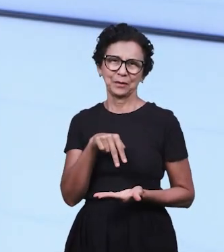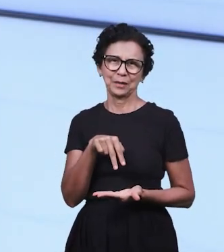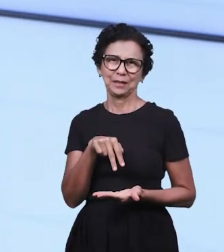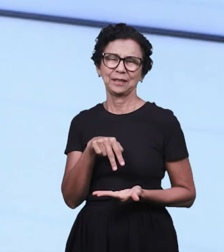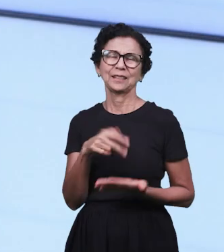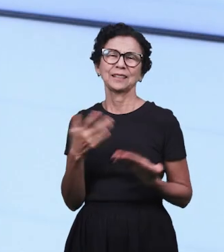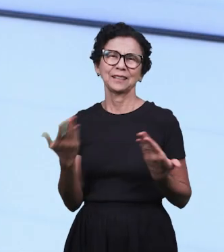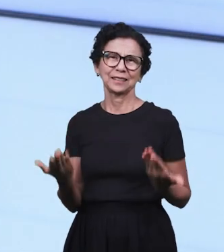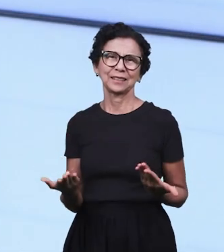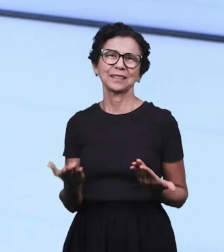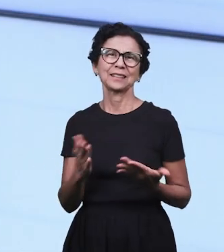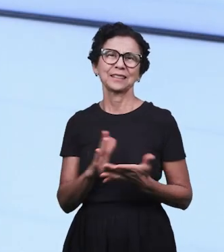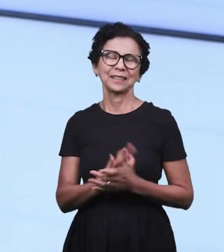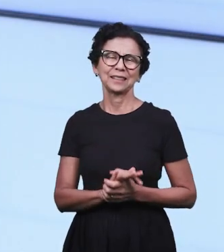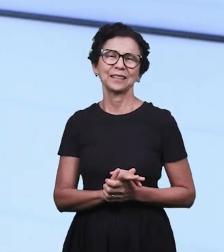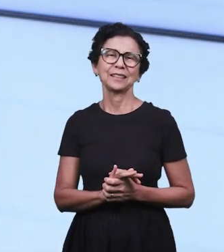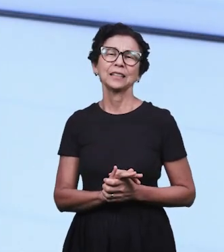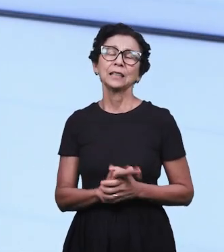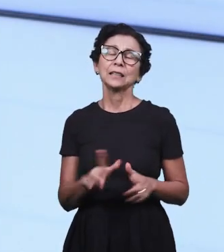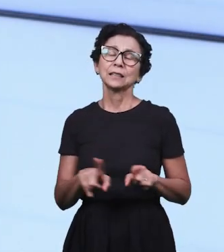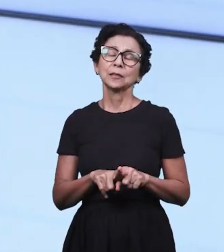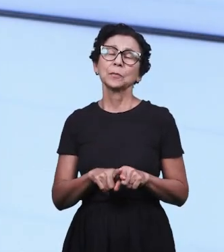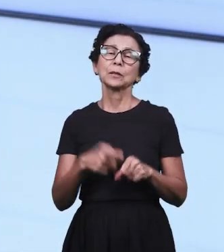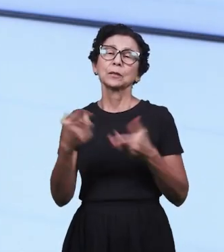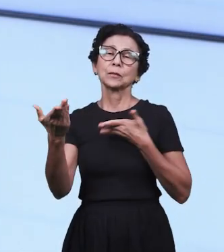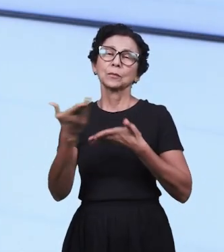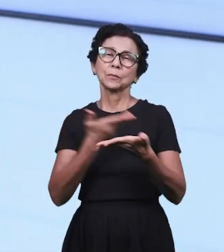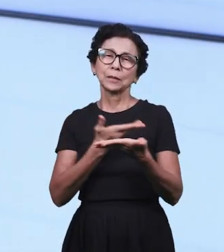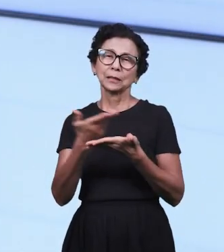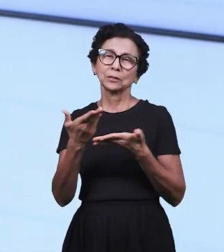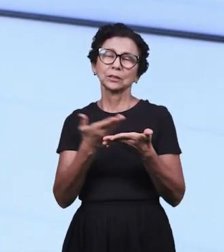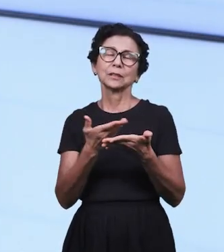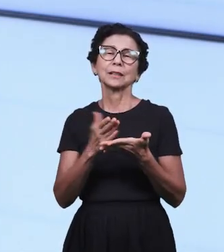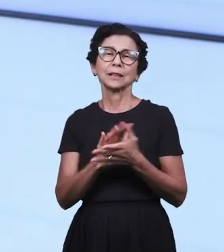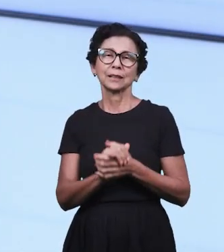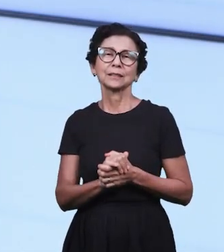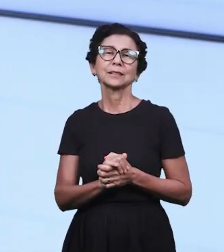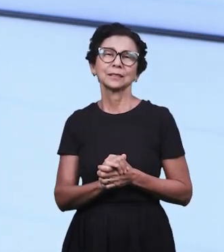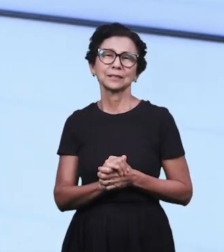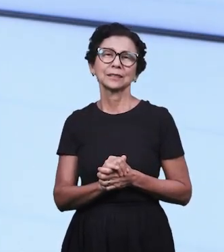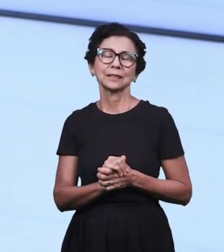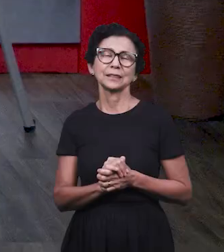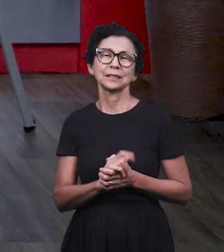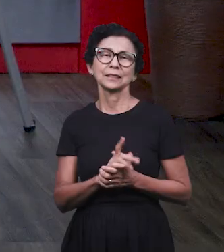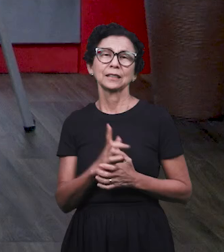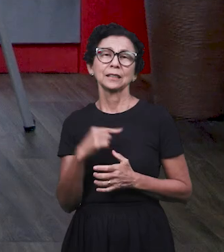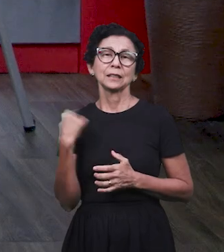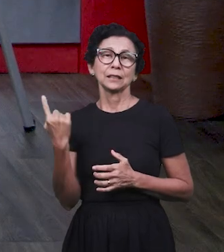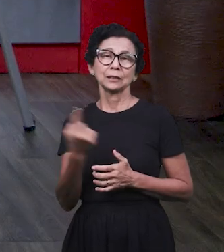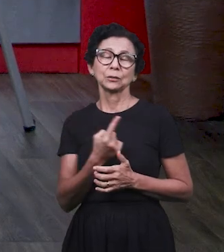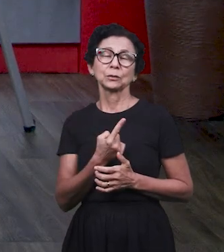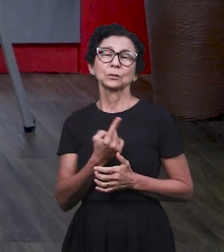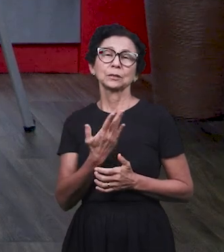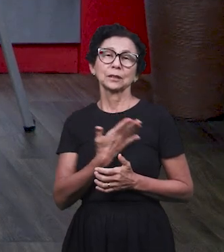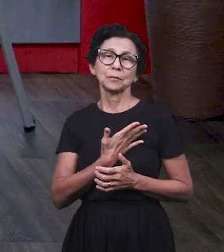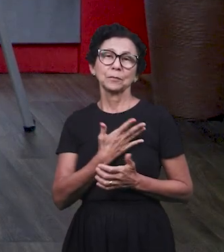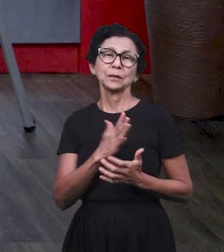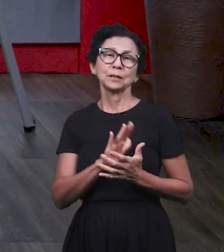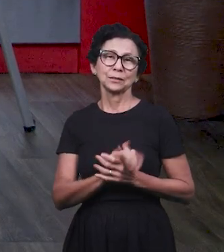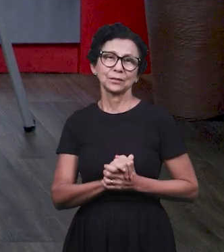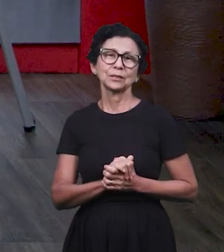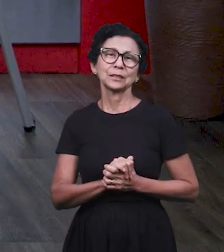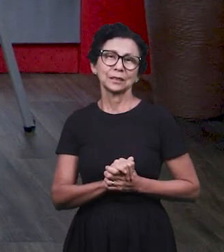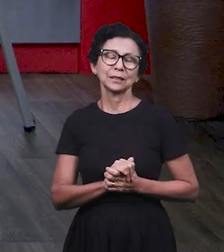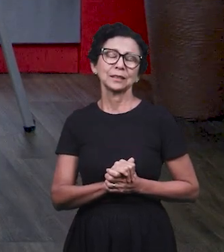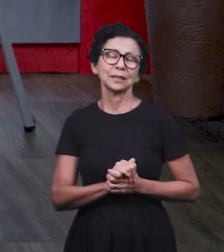e com os amigos que nos acompanham, acompanham esse programa. Sim, sabe que é recíproco, o carinho,